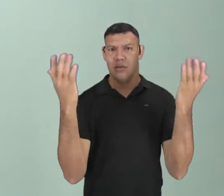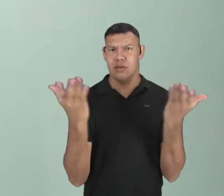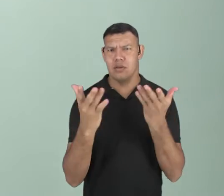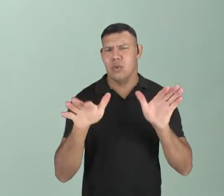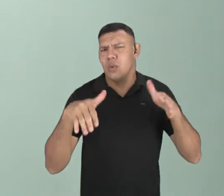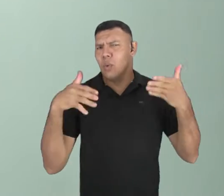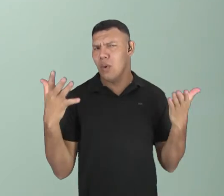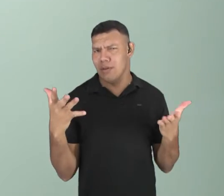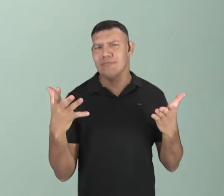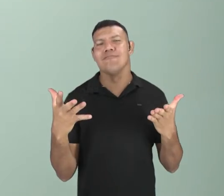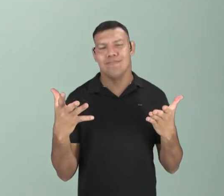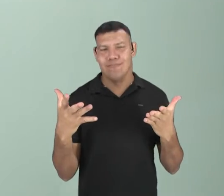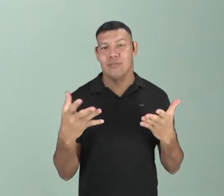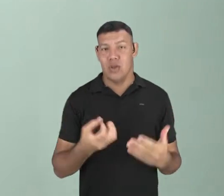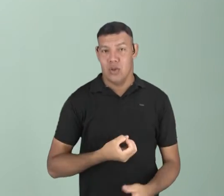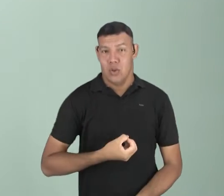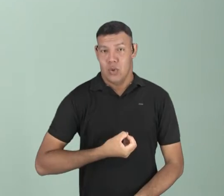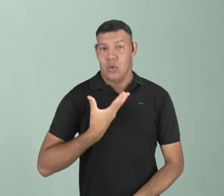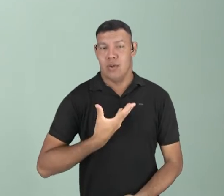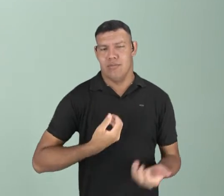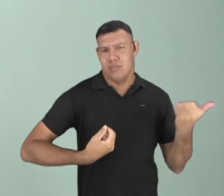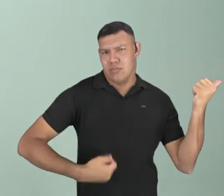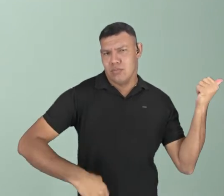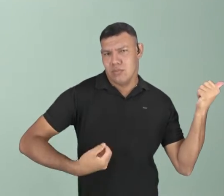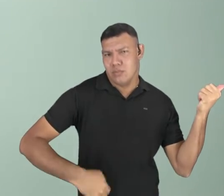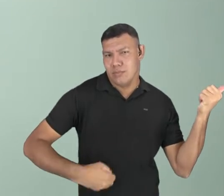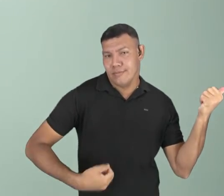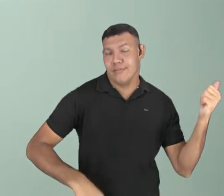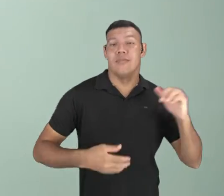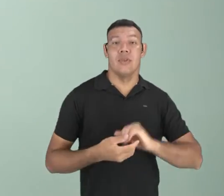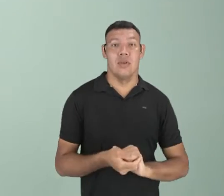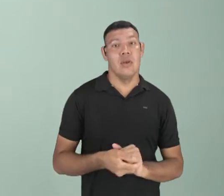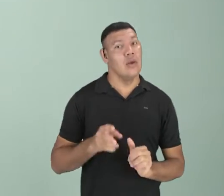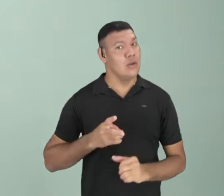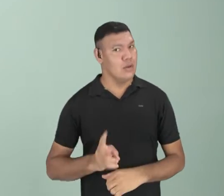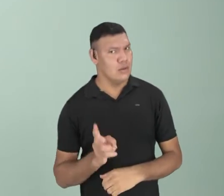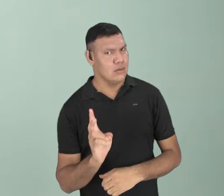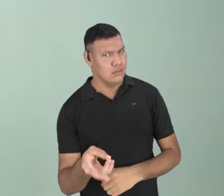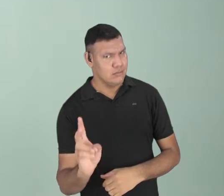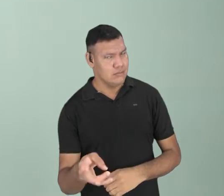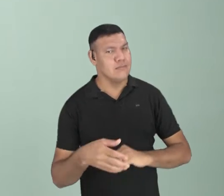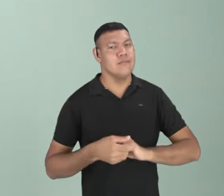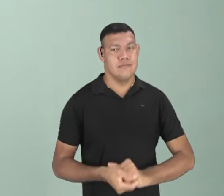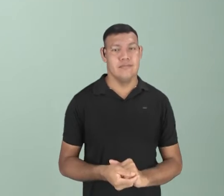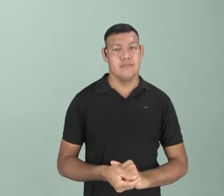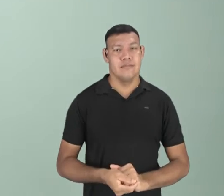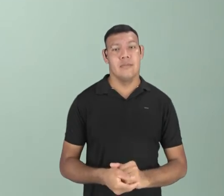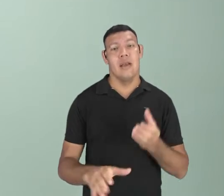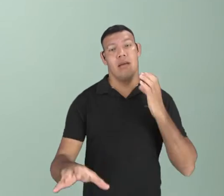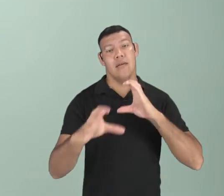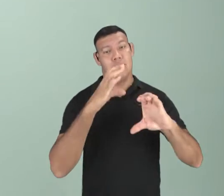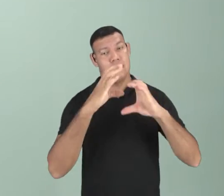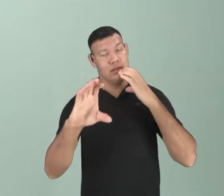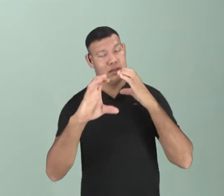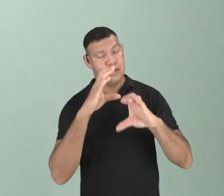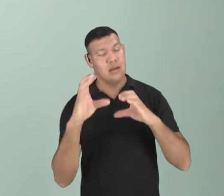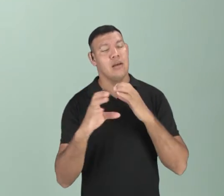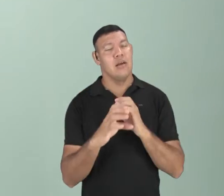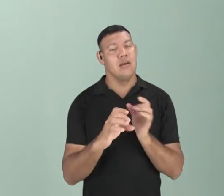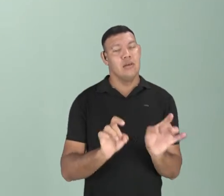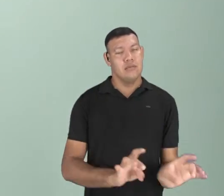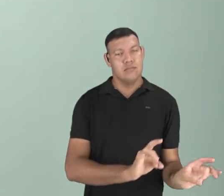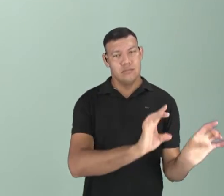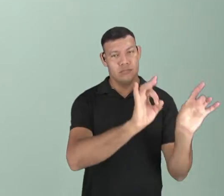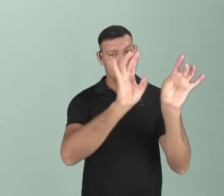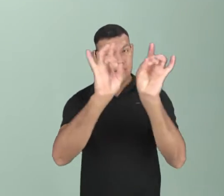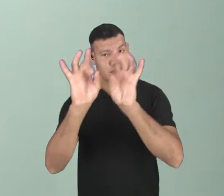é Canções 2. Daremos continuidade ao nosso conteúdo de trovadorismo, agora especificando um pouco